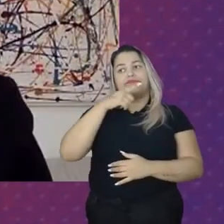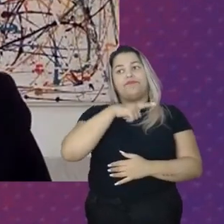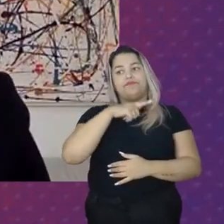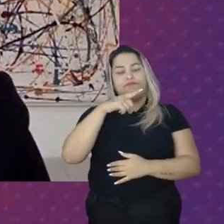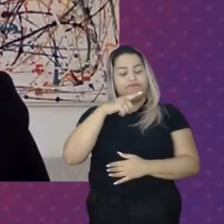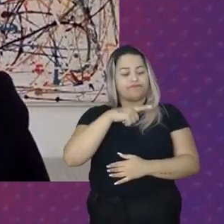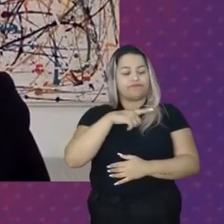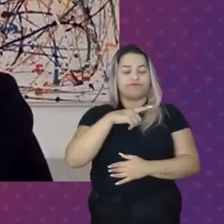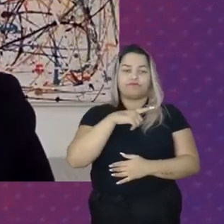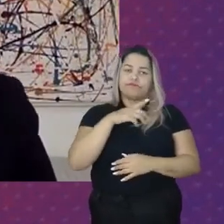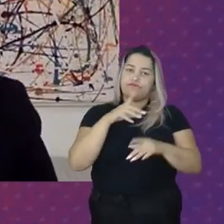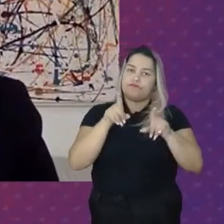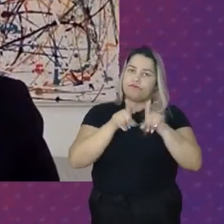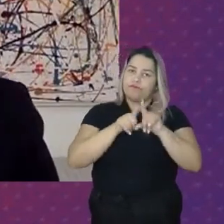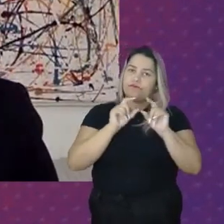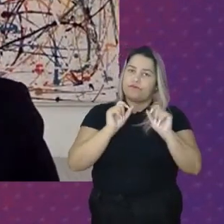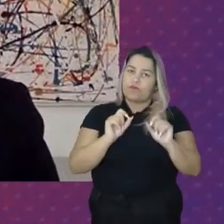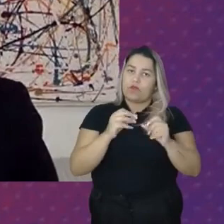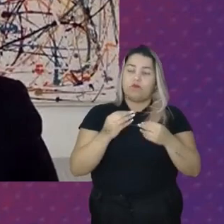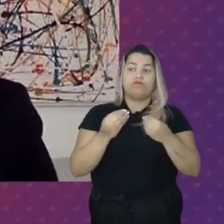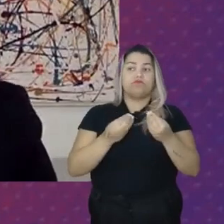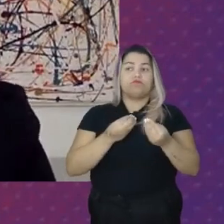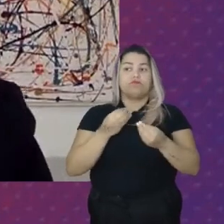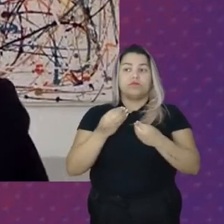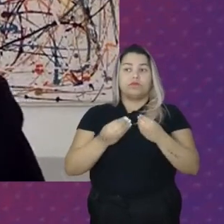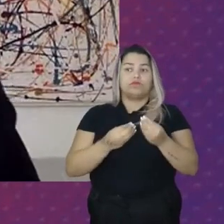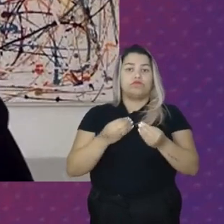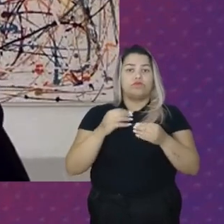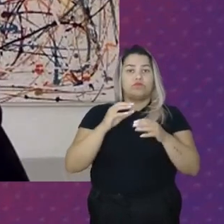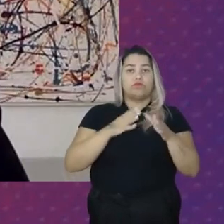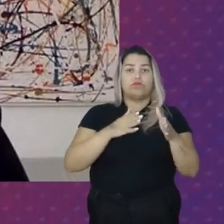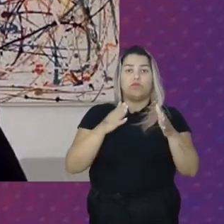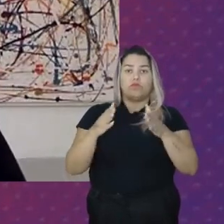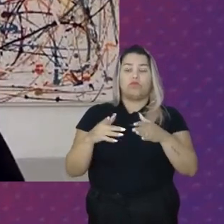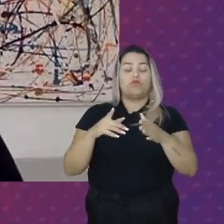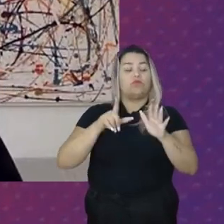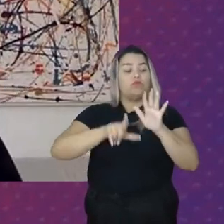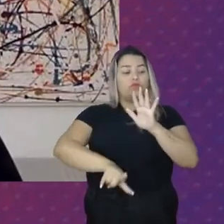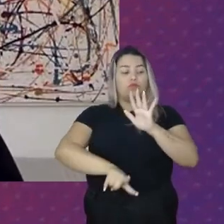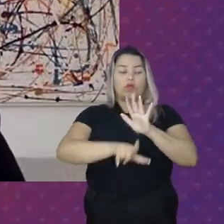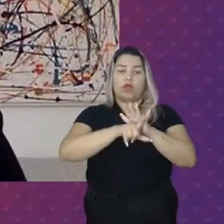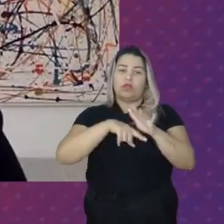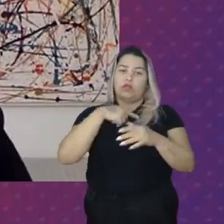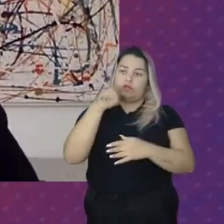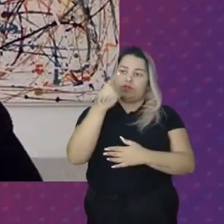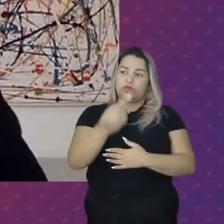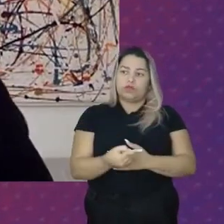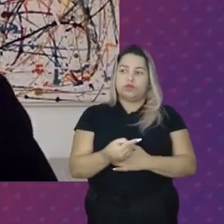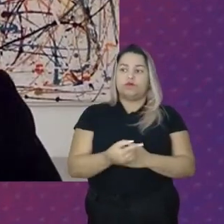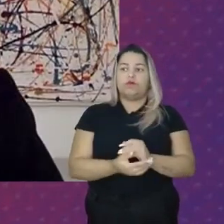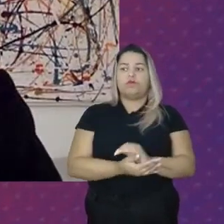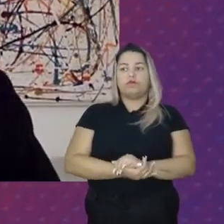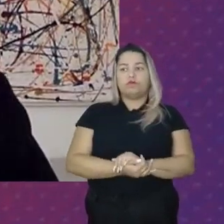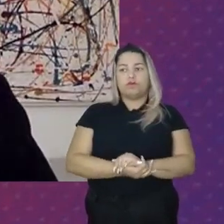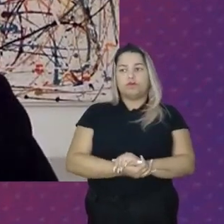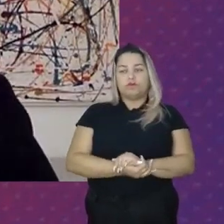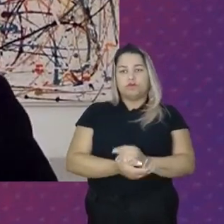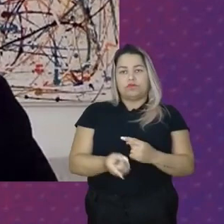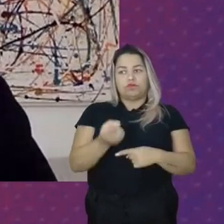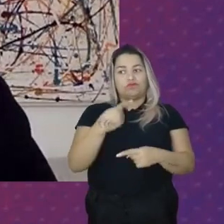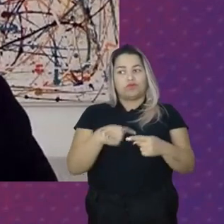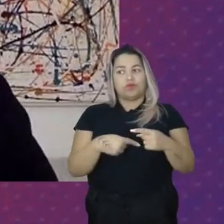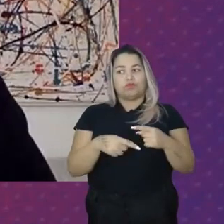sua aplicabilidade condicionada à edição de uma lei posterior. Essa lei só